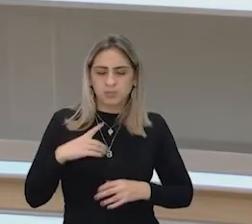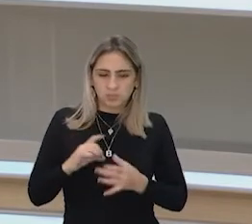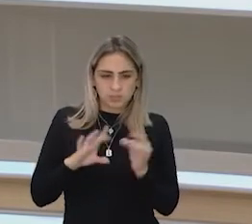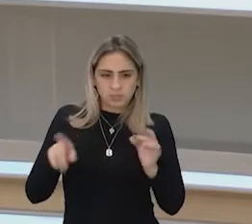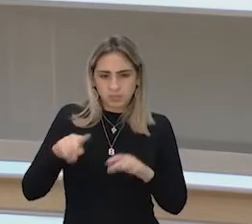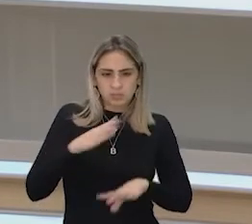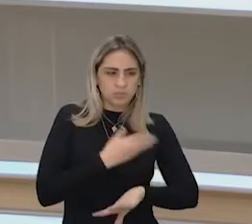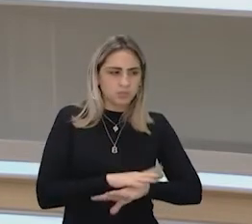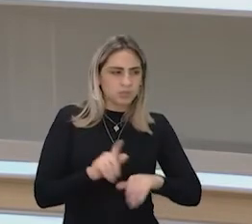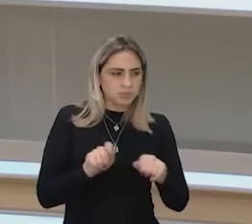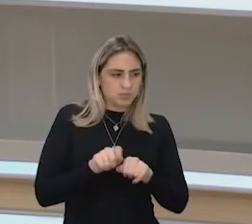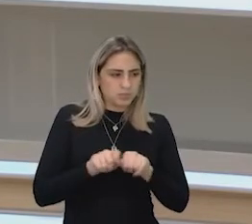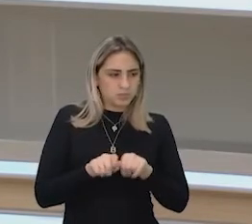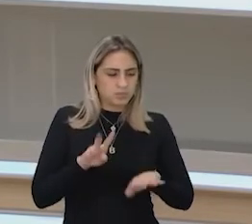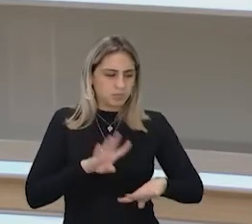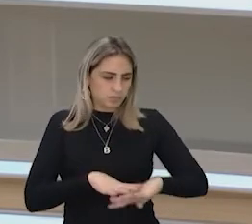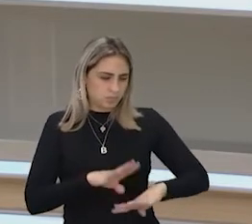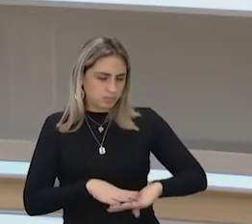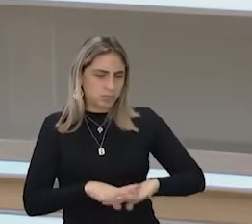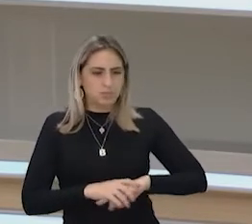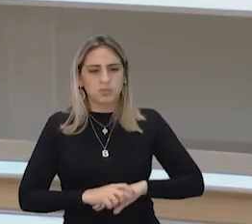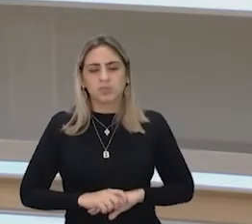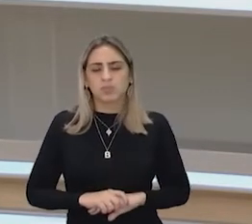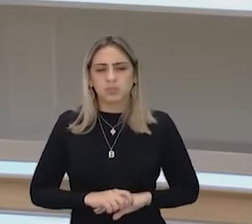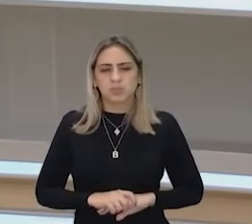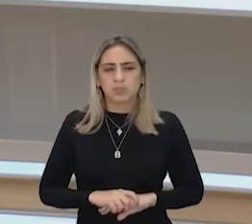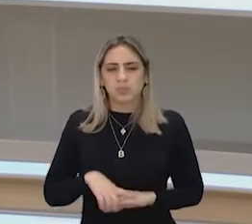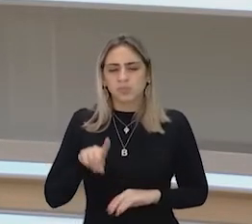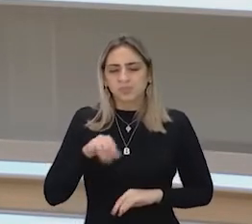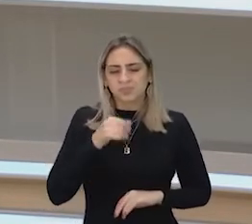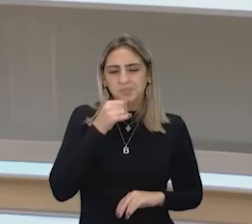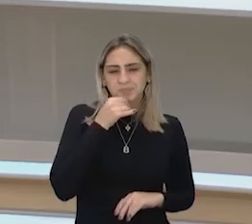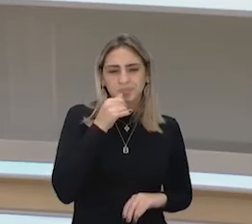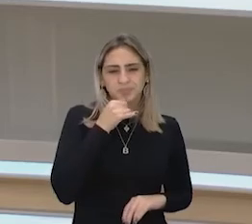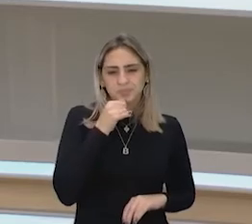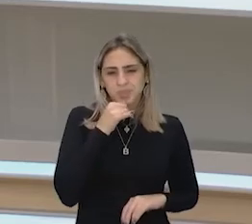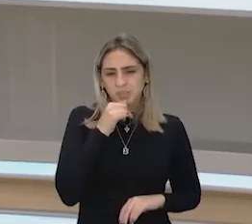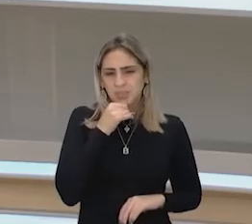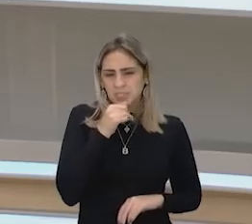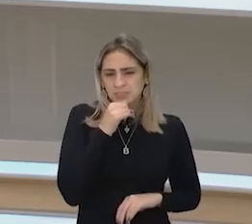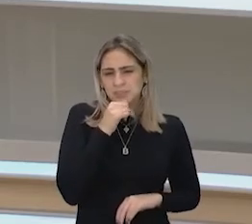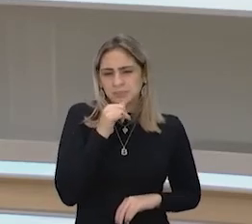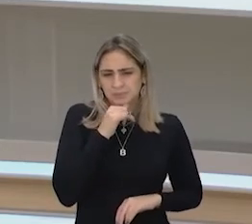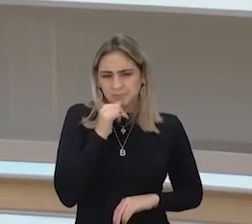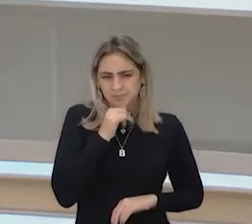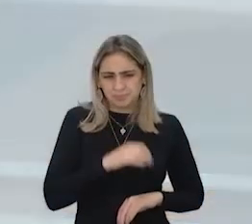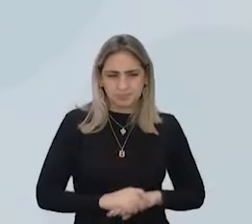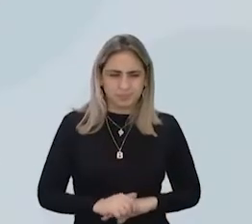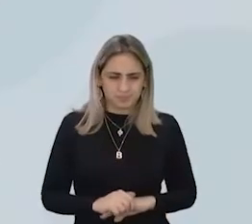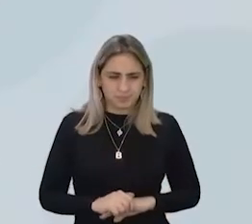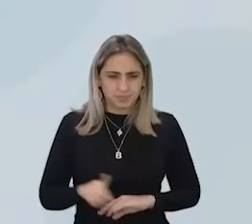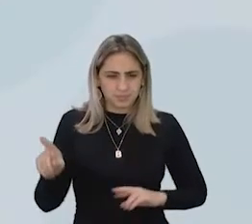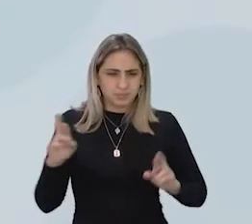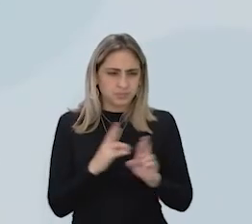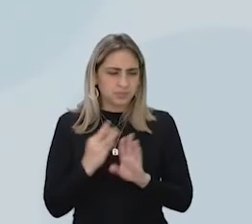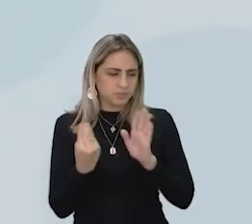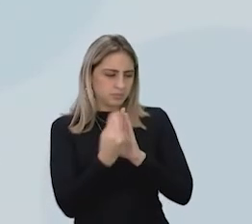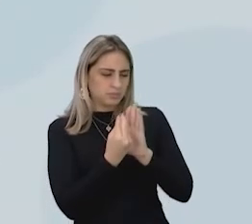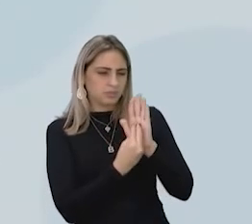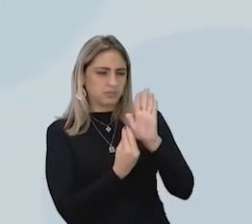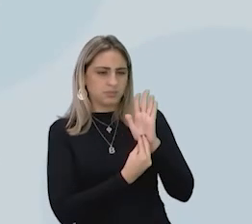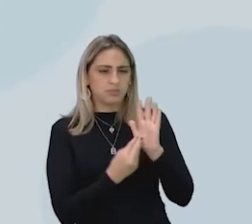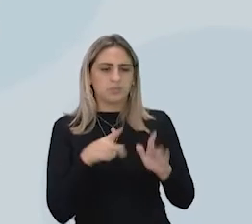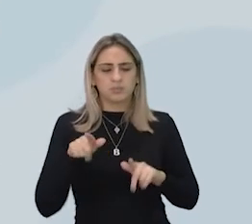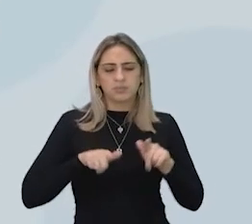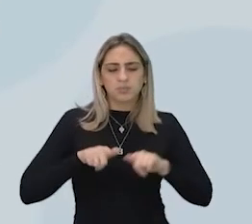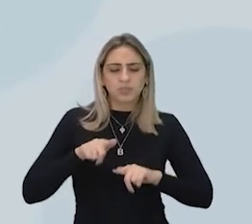vocês fazerem aí no GeoGebra, tá bom? E este é um exemplo. Olha aqui a fórmula que mede aí, que relaciona, né,